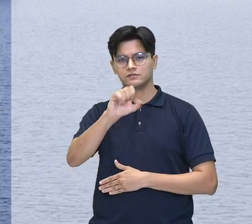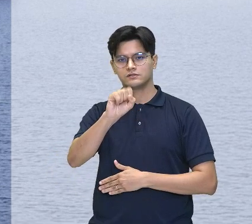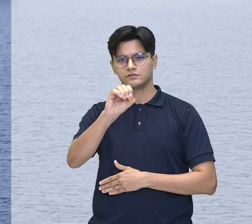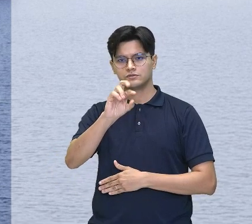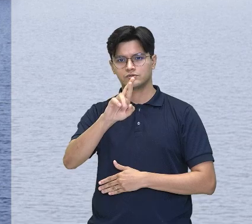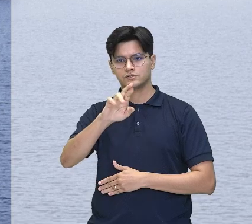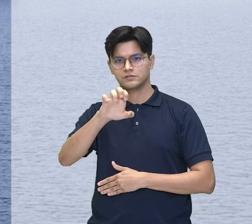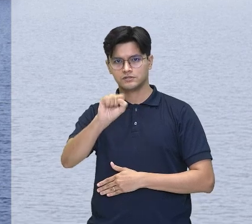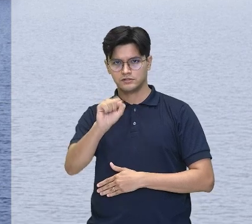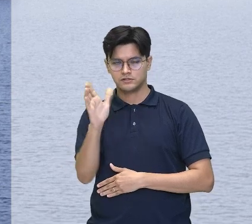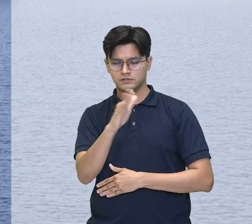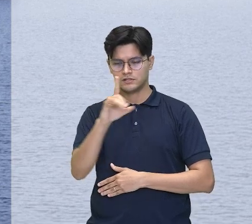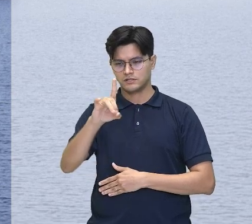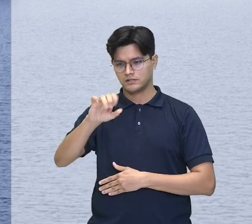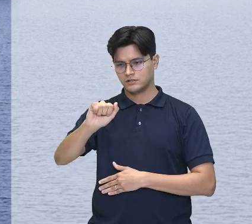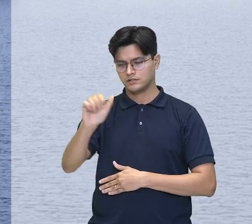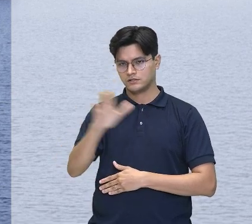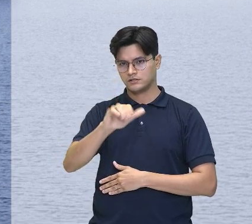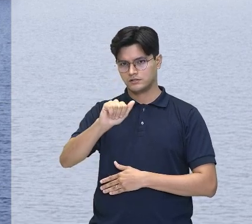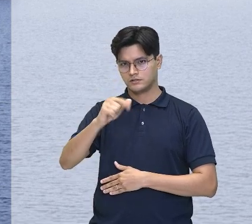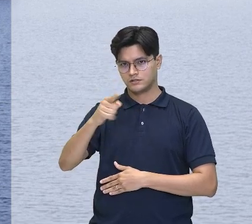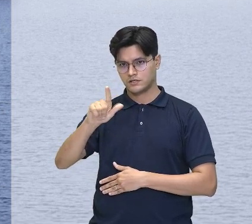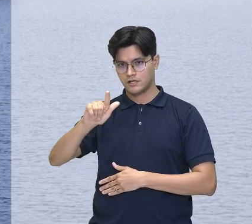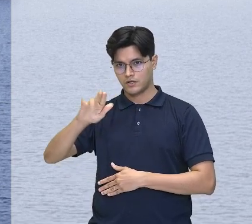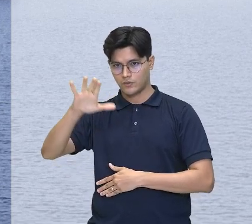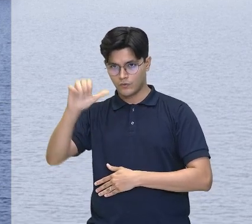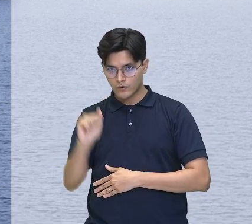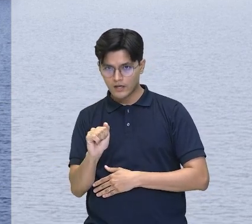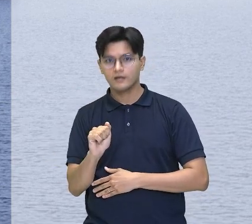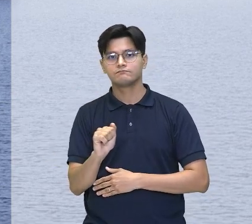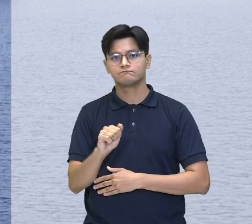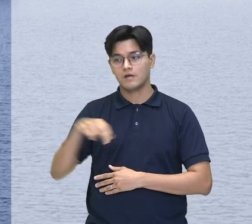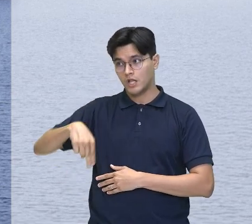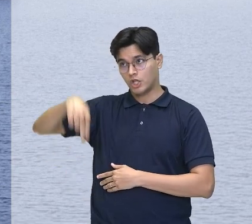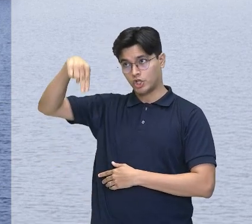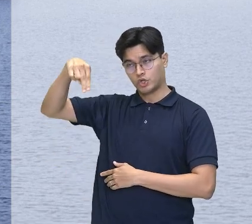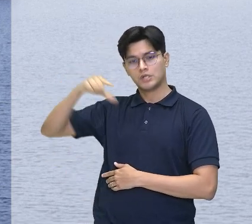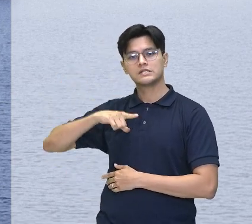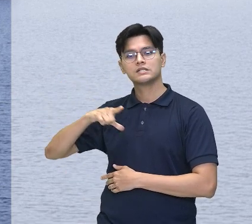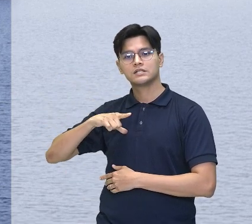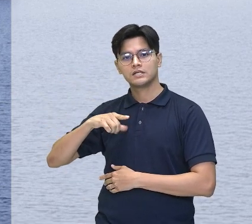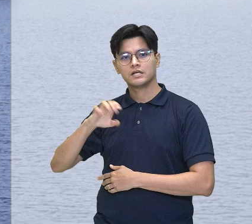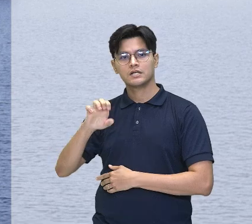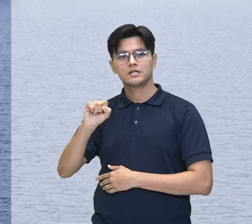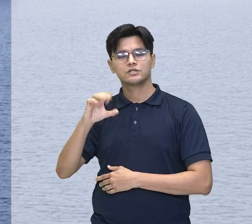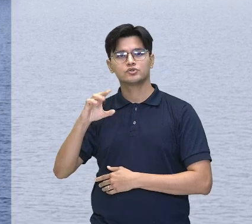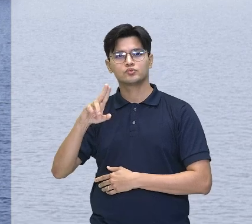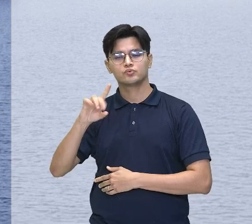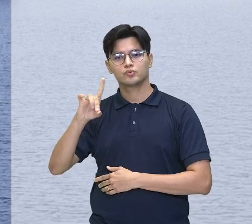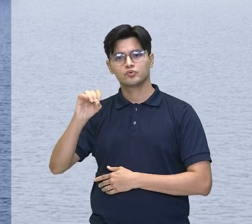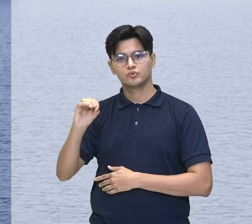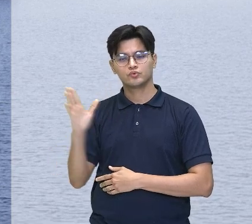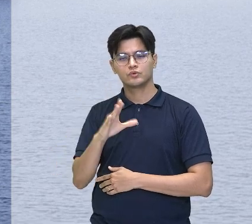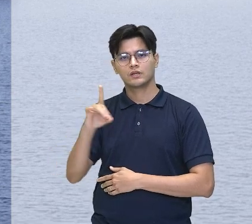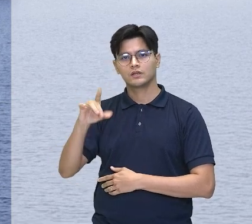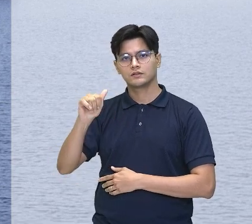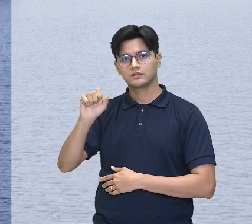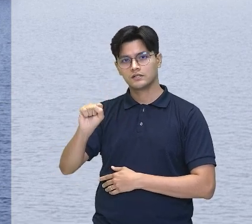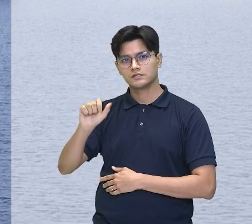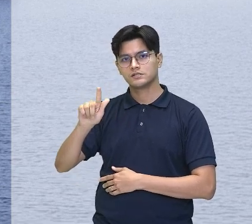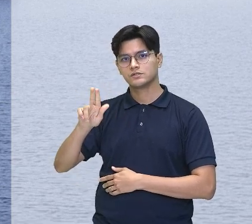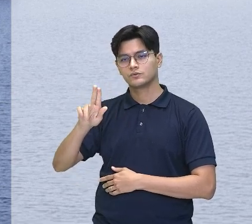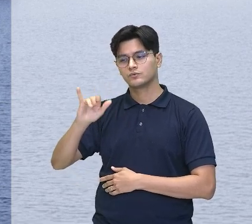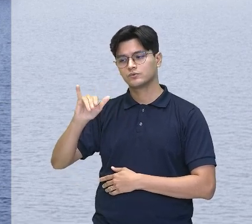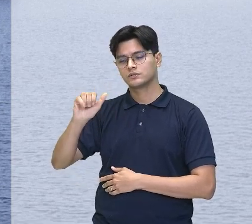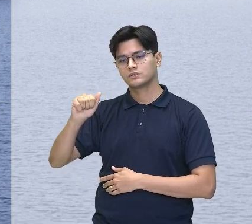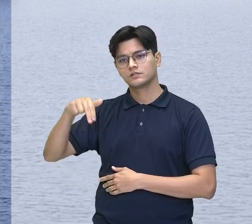Guianas. A oeste, nós temos a imponente Cordilheira dos Andes e ao sul nós